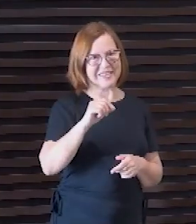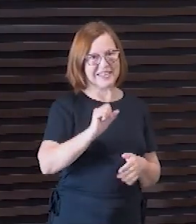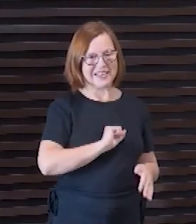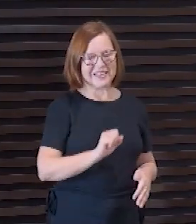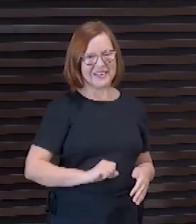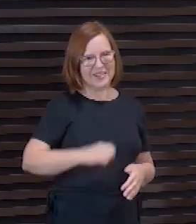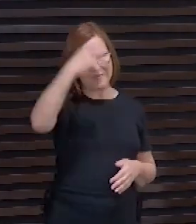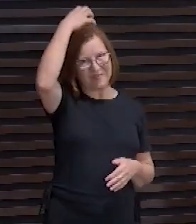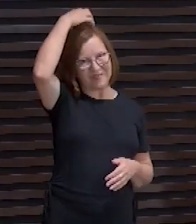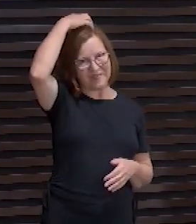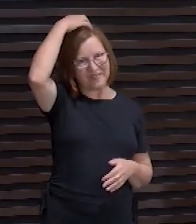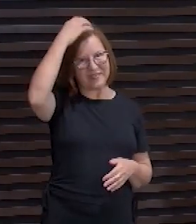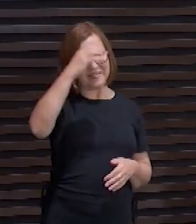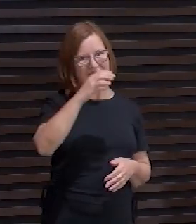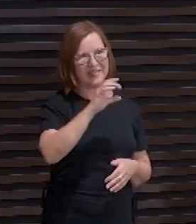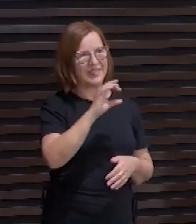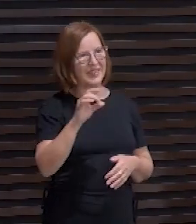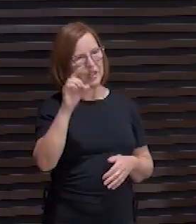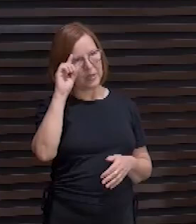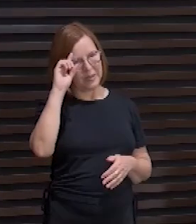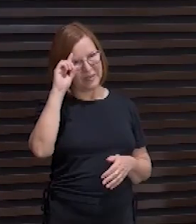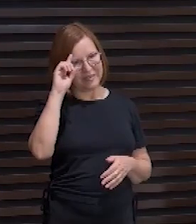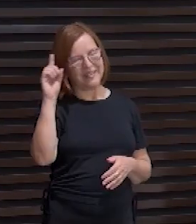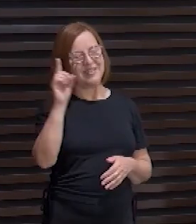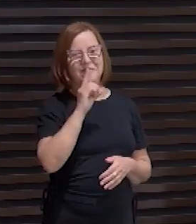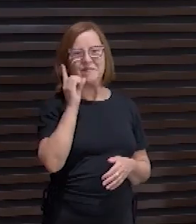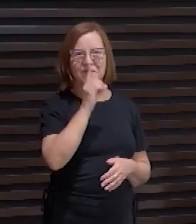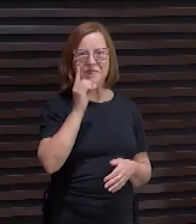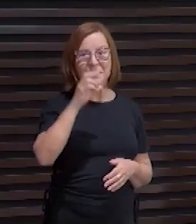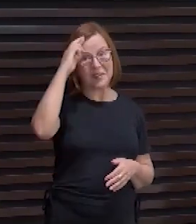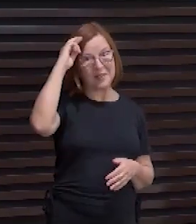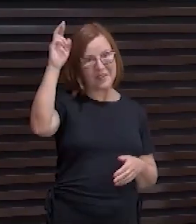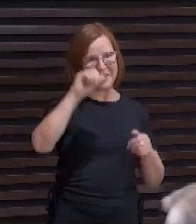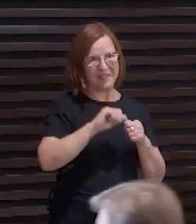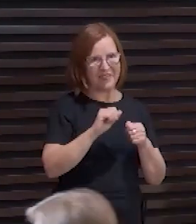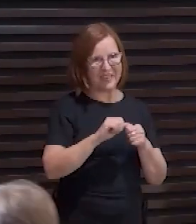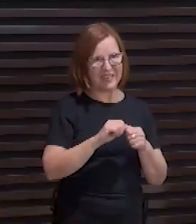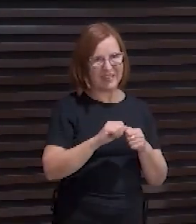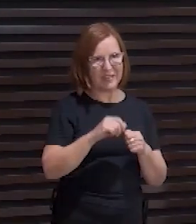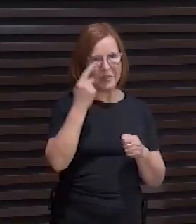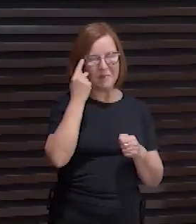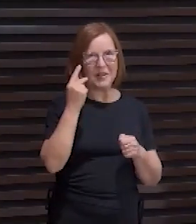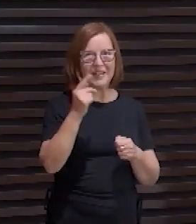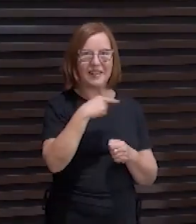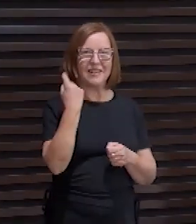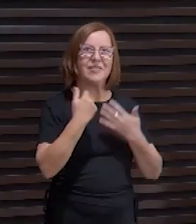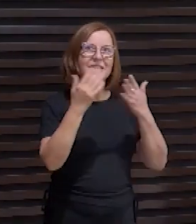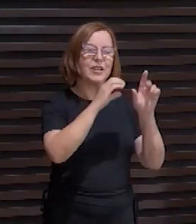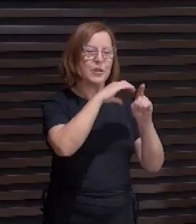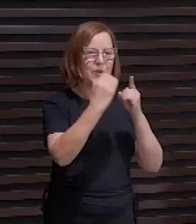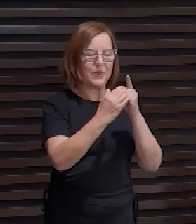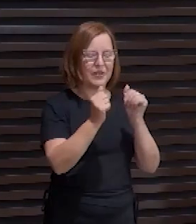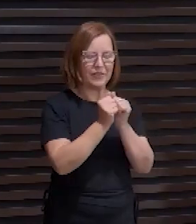real. Cada domingo é o dia que o Senhor fez, específico para cultuarmos a Ele, para nos reunirmos